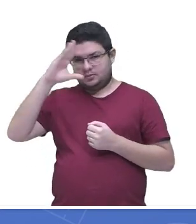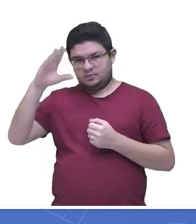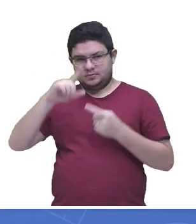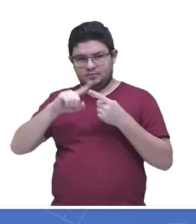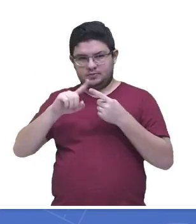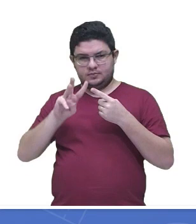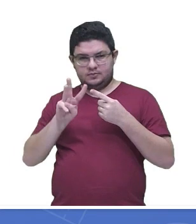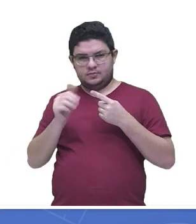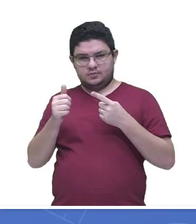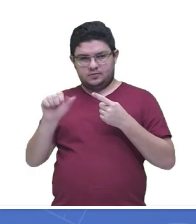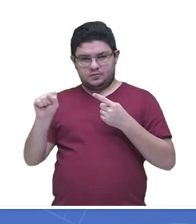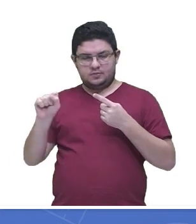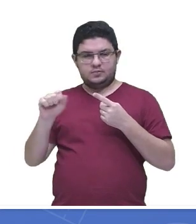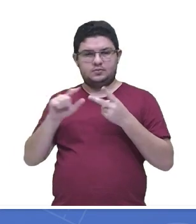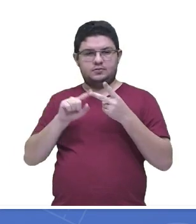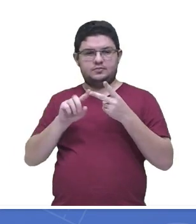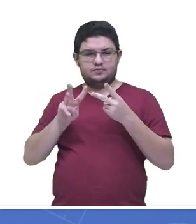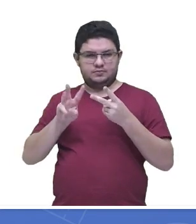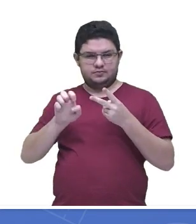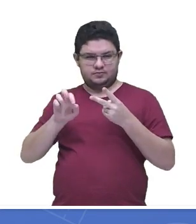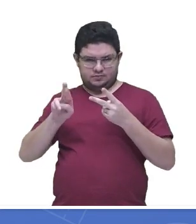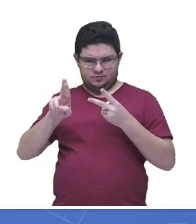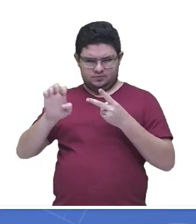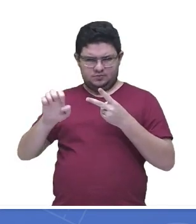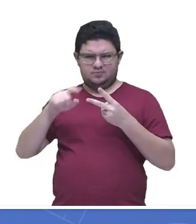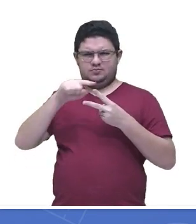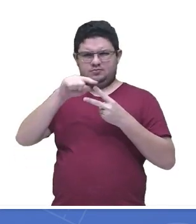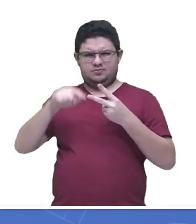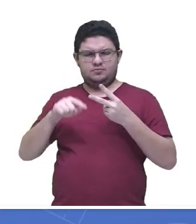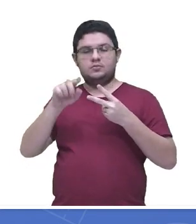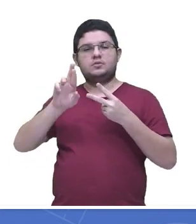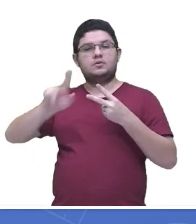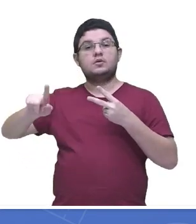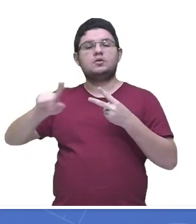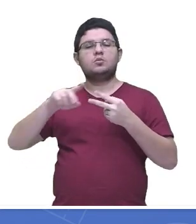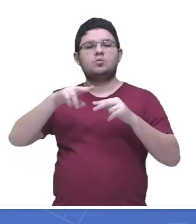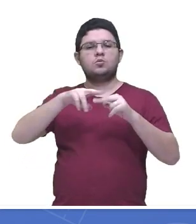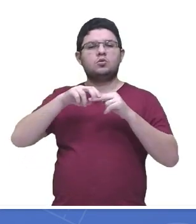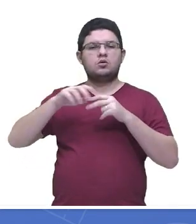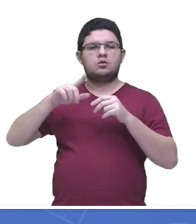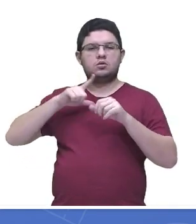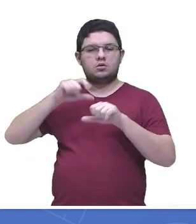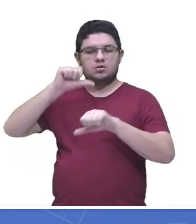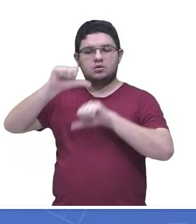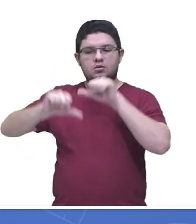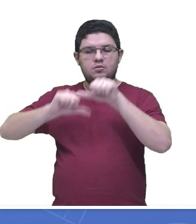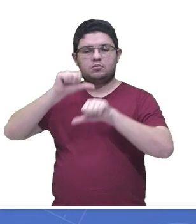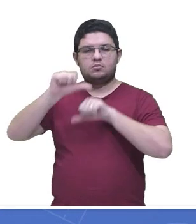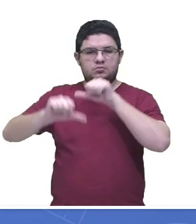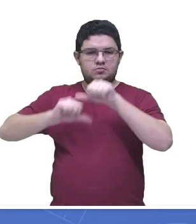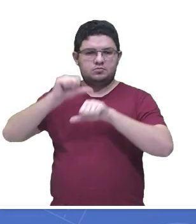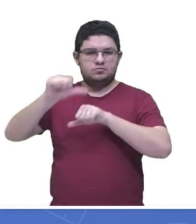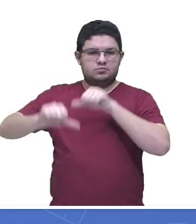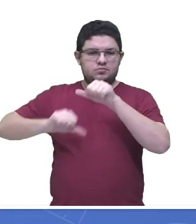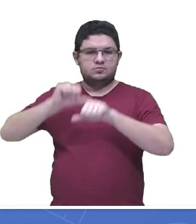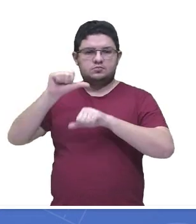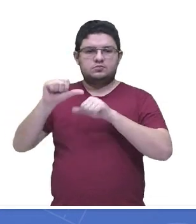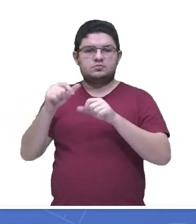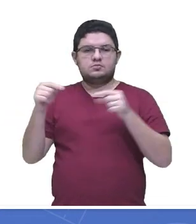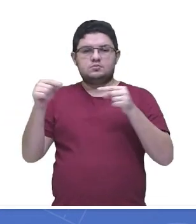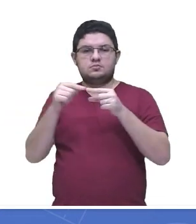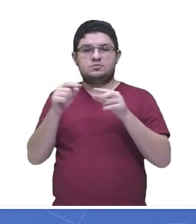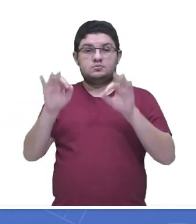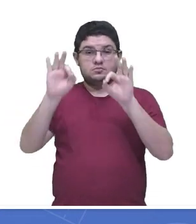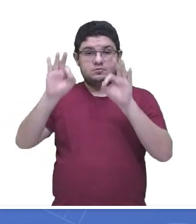Ele foi flexionado, ele foi conjugado, né? A gente conjuga isso também na língua portuguesa, mas na língua